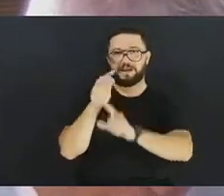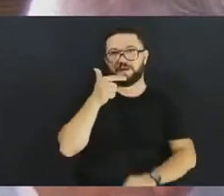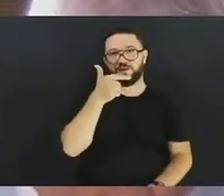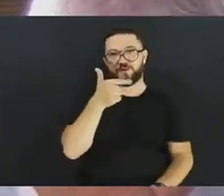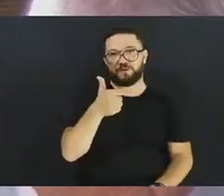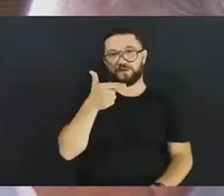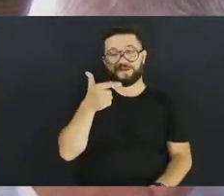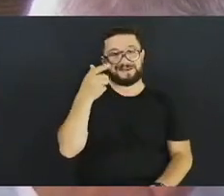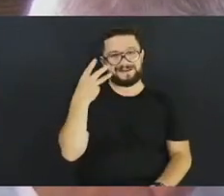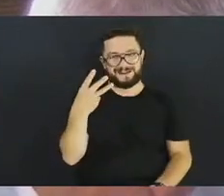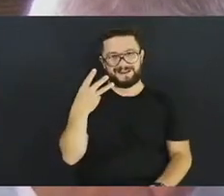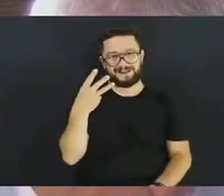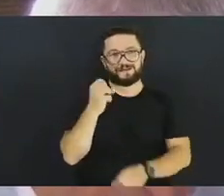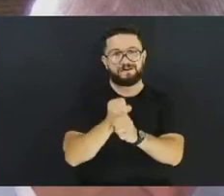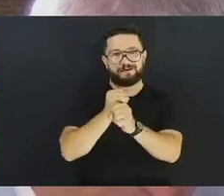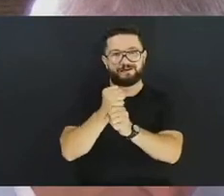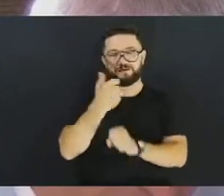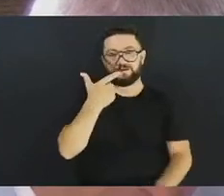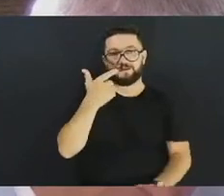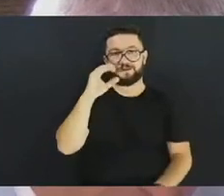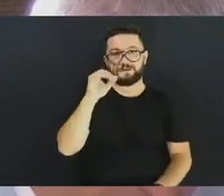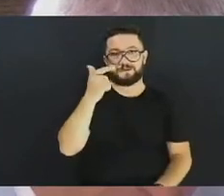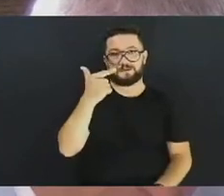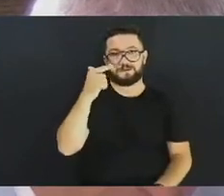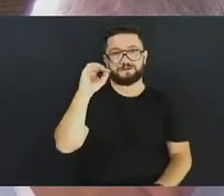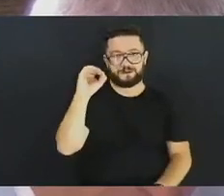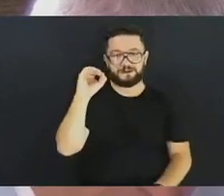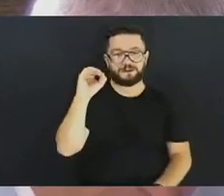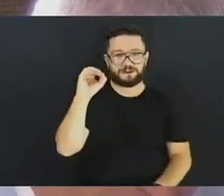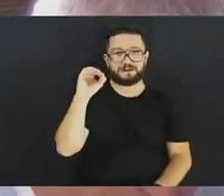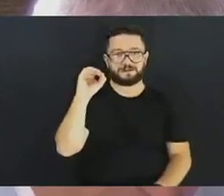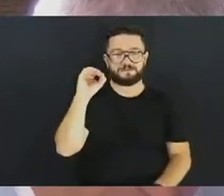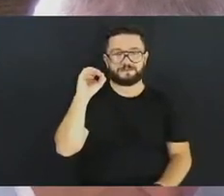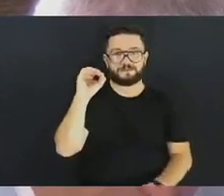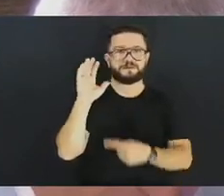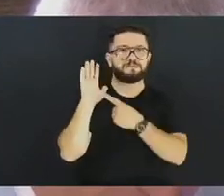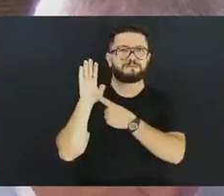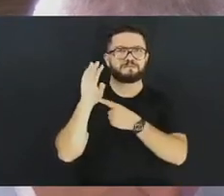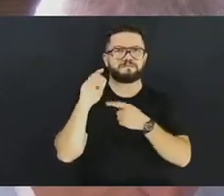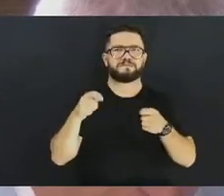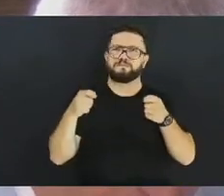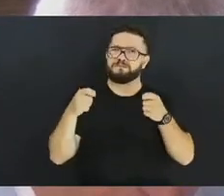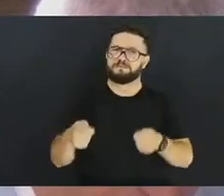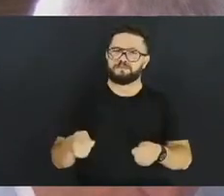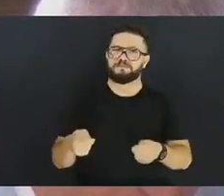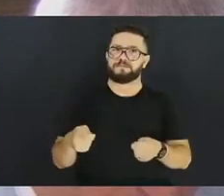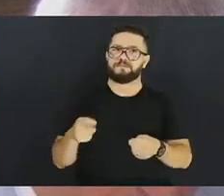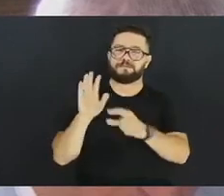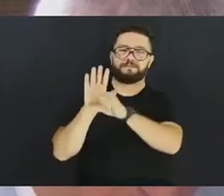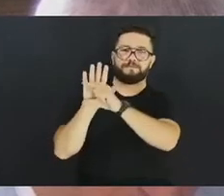de 2020, e ela determina, né, no seu artigo